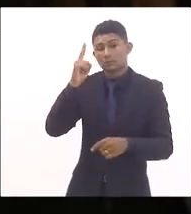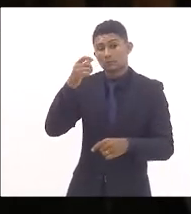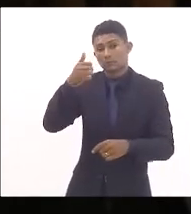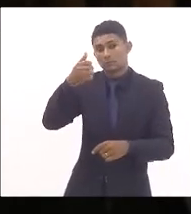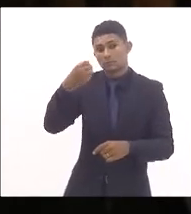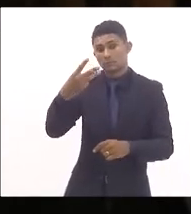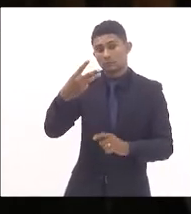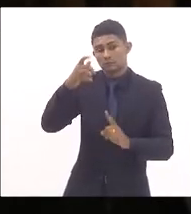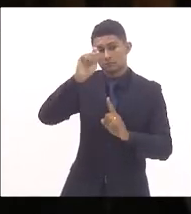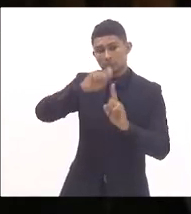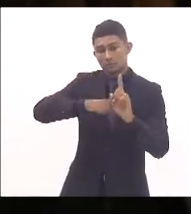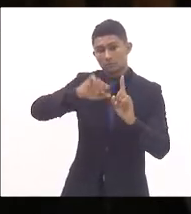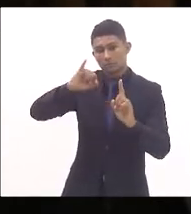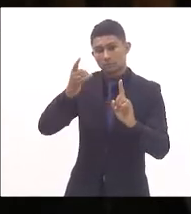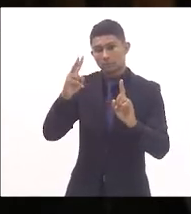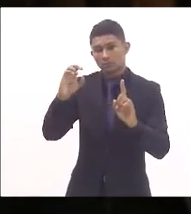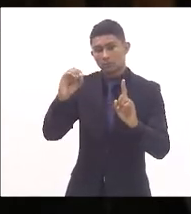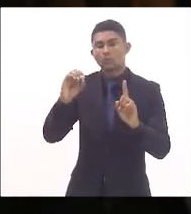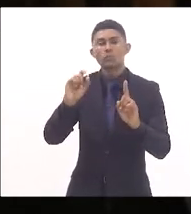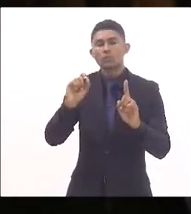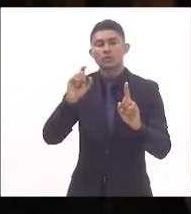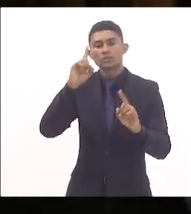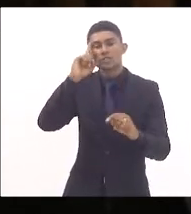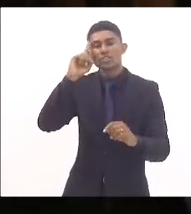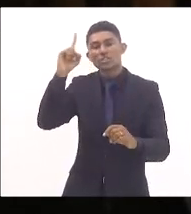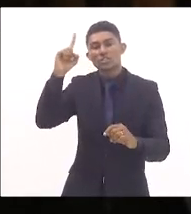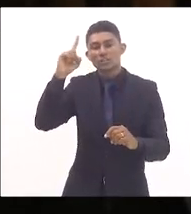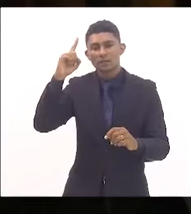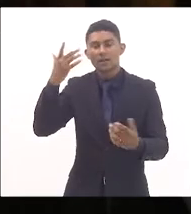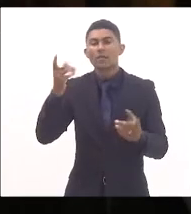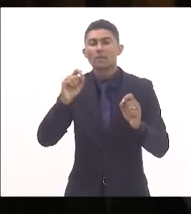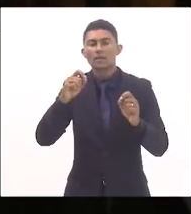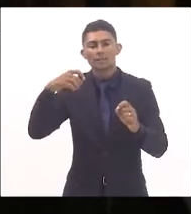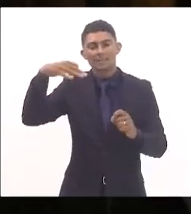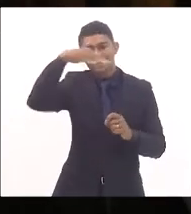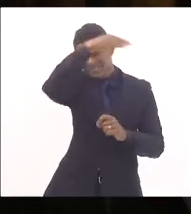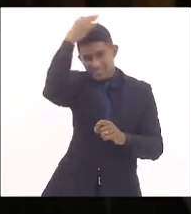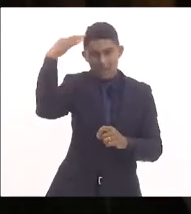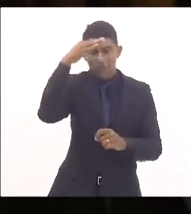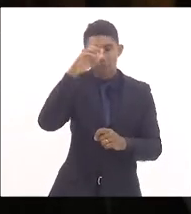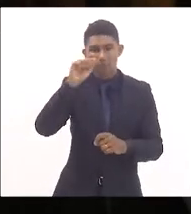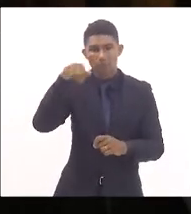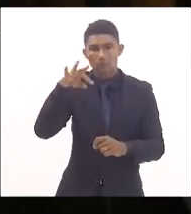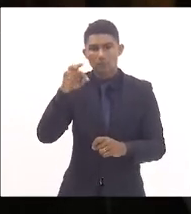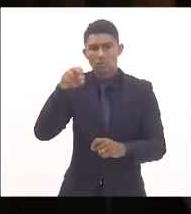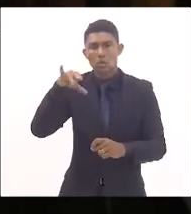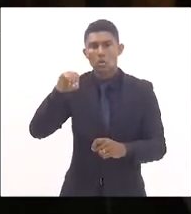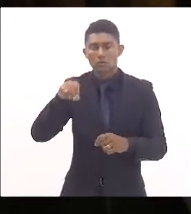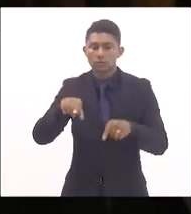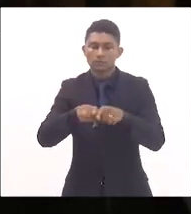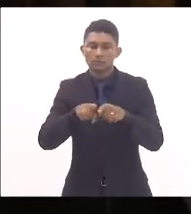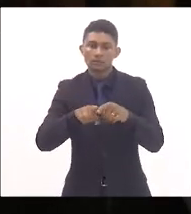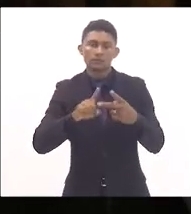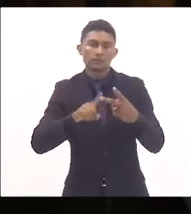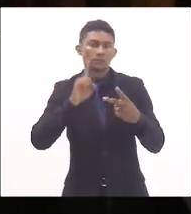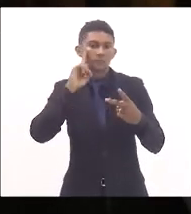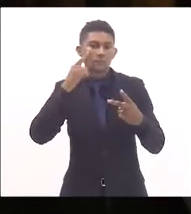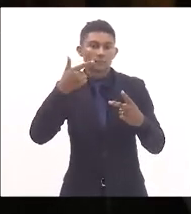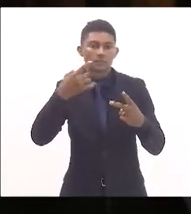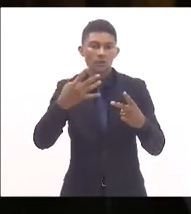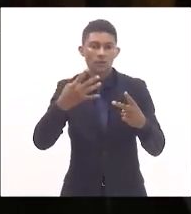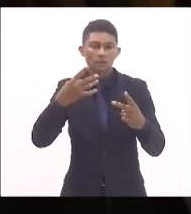de junho é dia de Santo Antônio, 24 de junho é dia de São